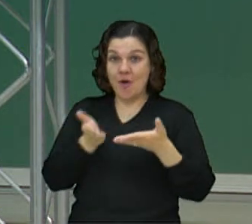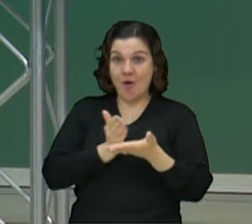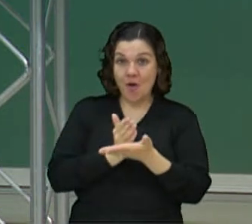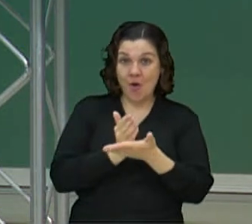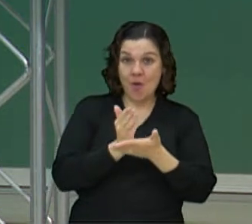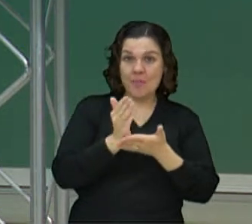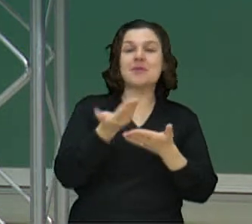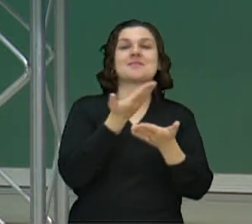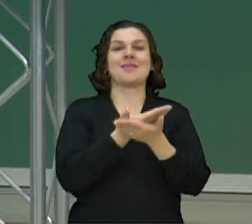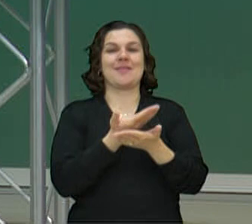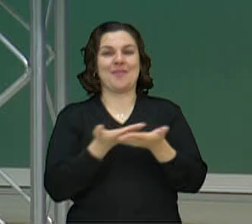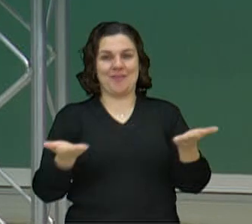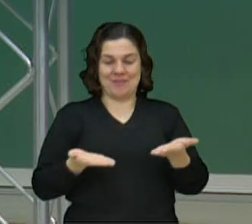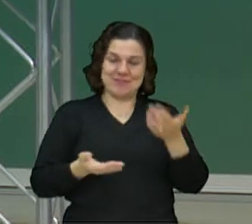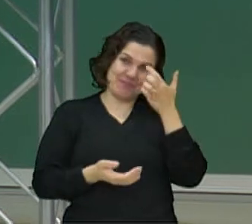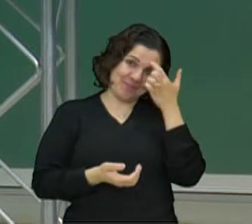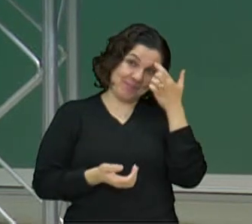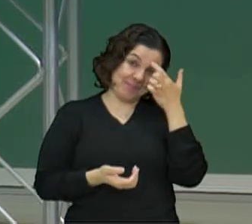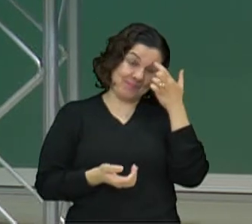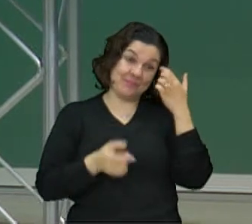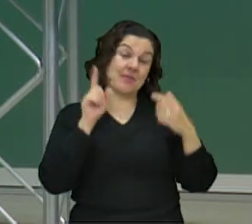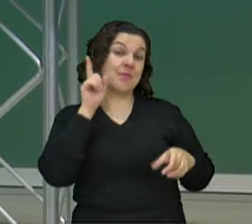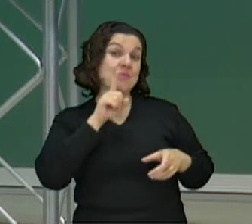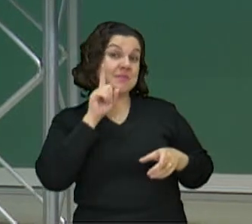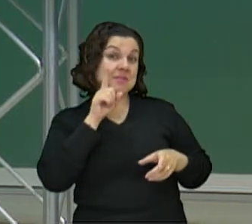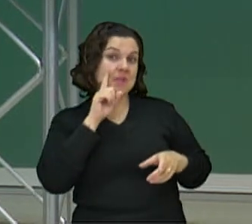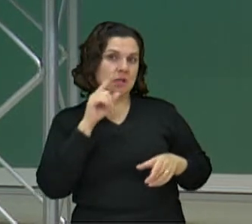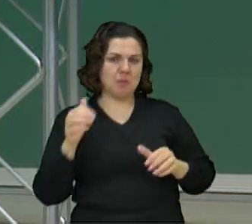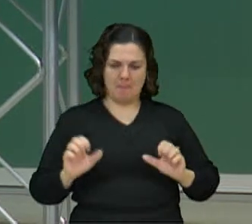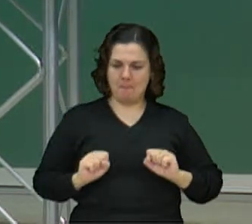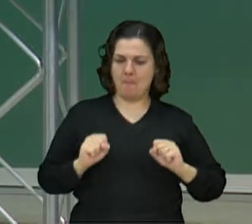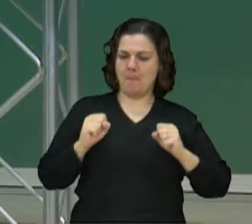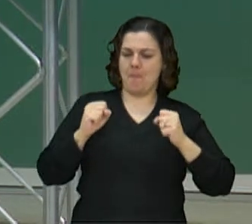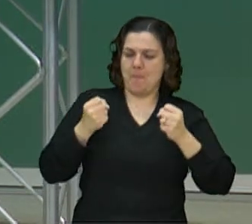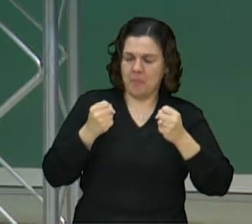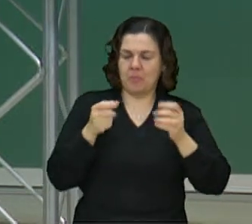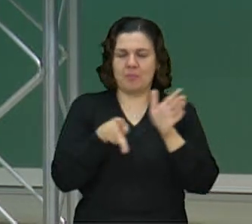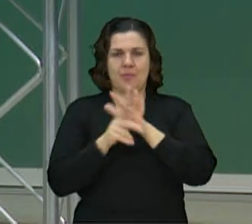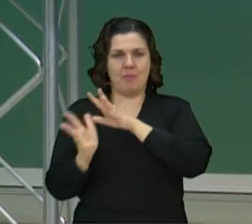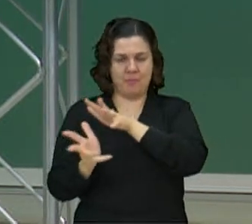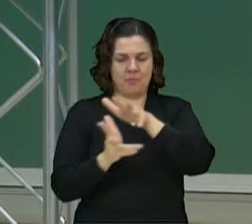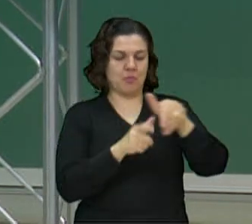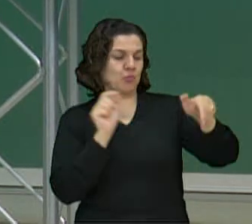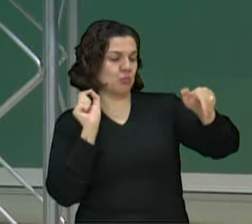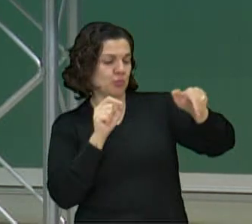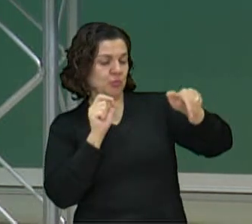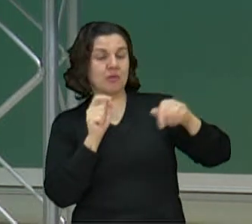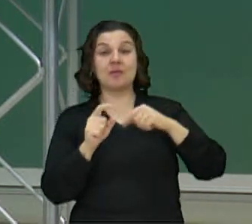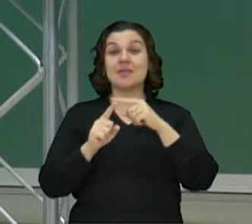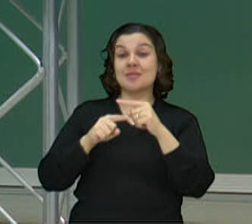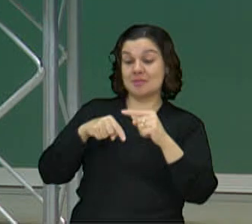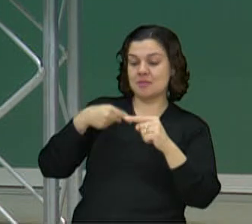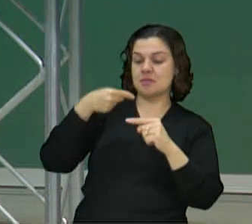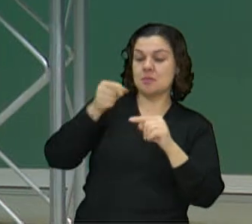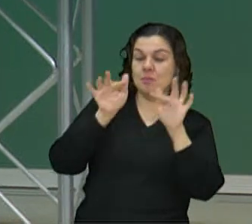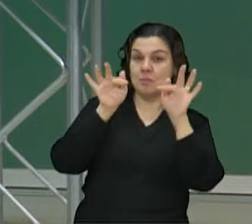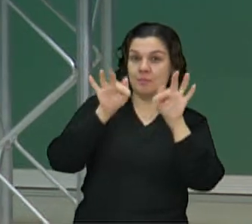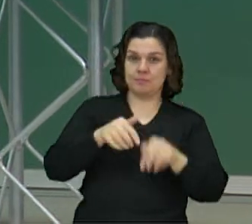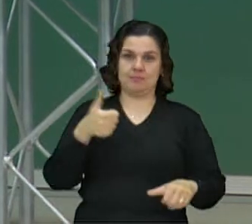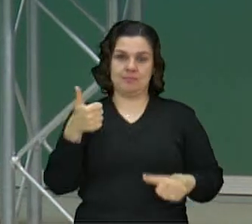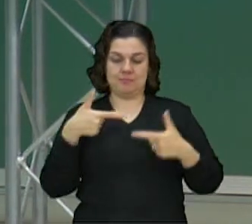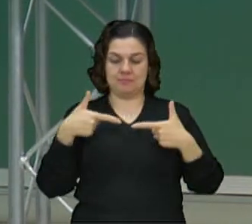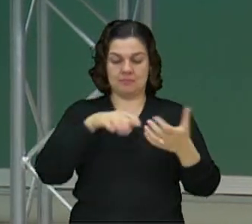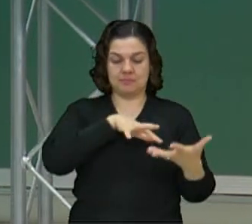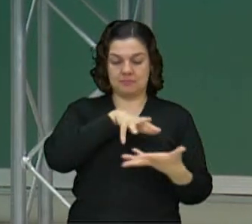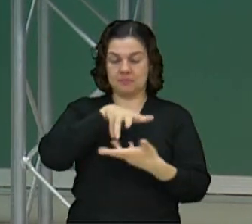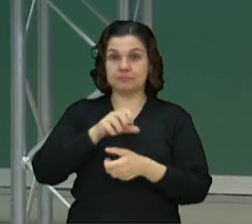gente inicia a nossa aula de hoje. Os Estados Unidos, uma grande potência mundial depois da Primeira Guerra